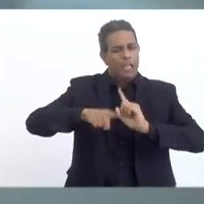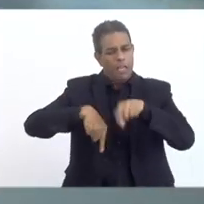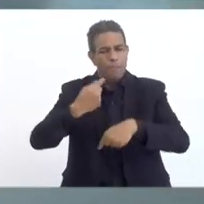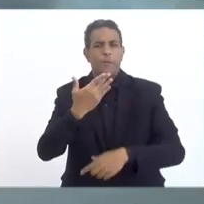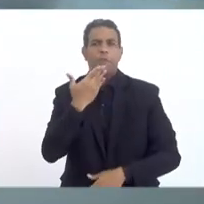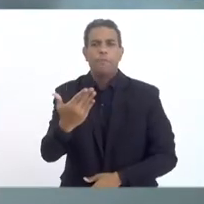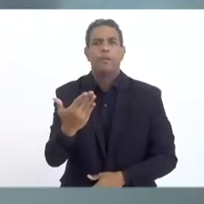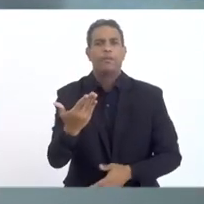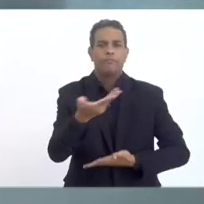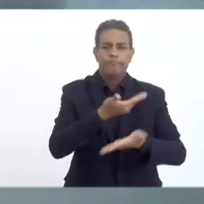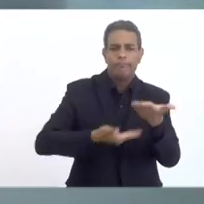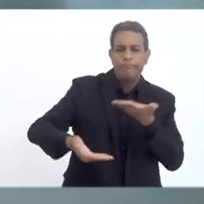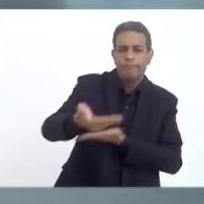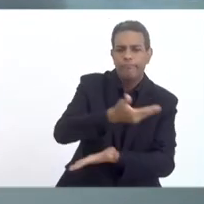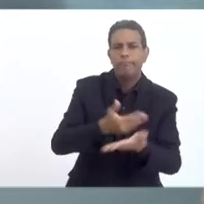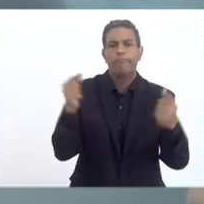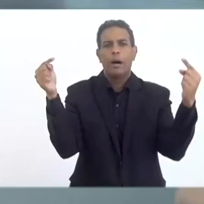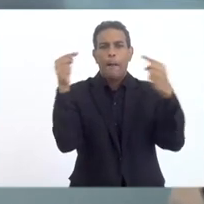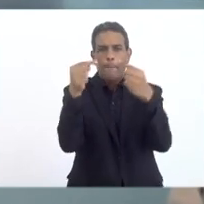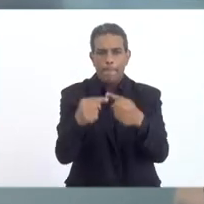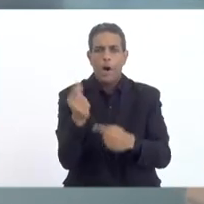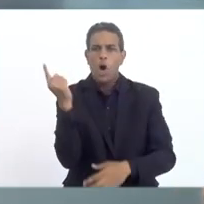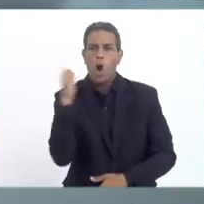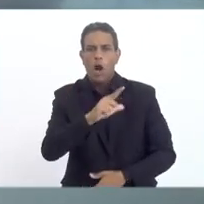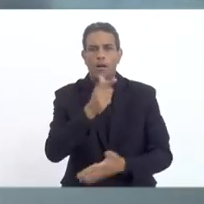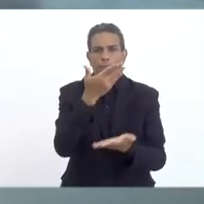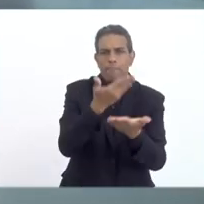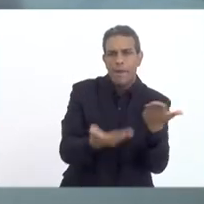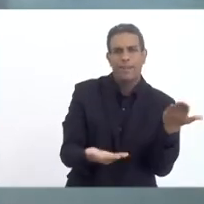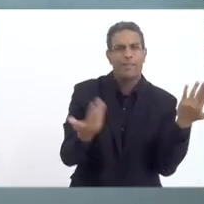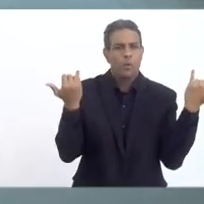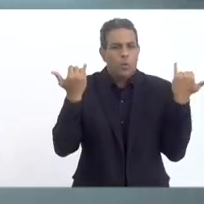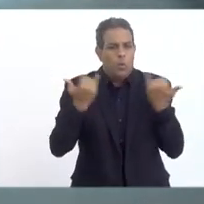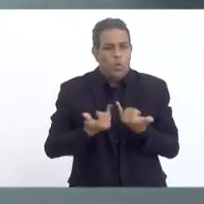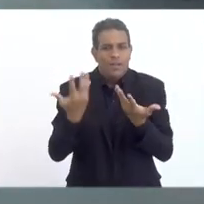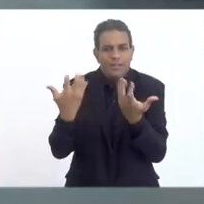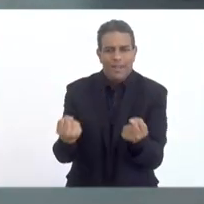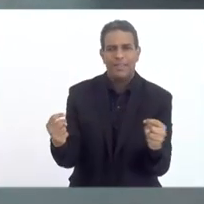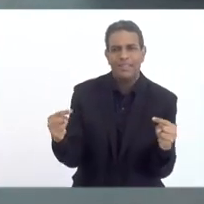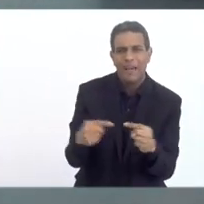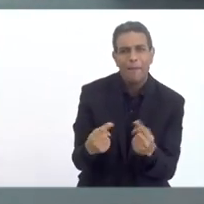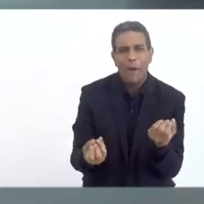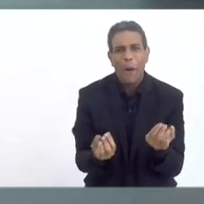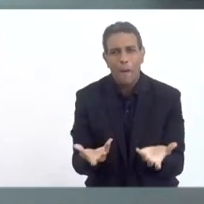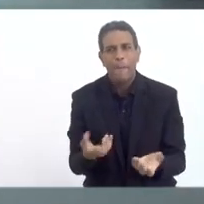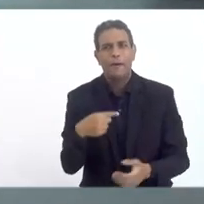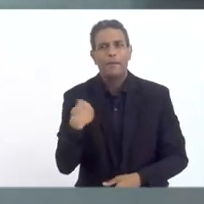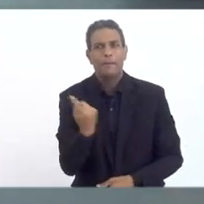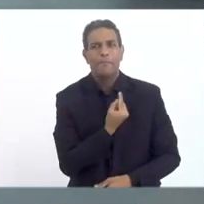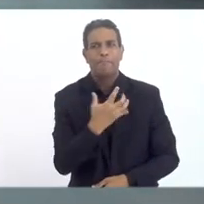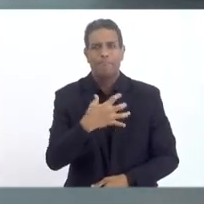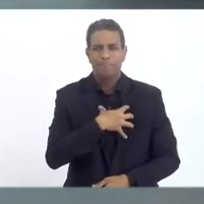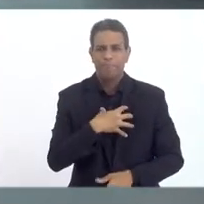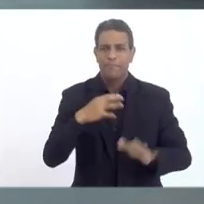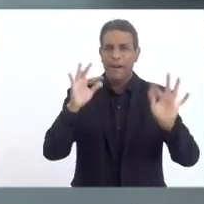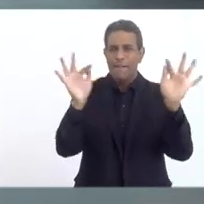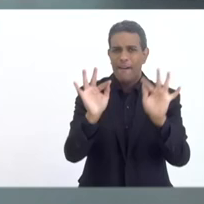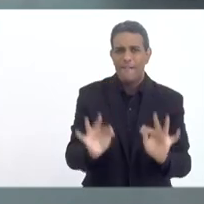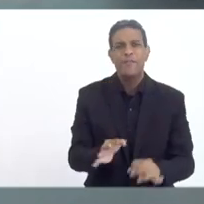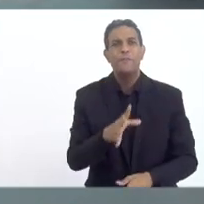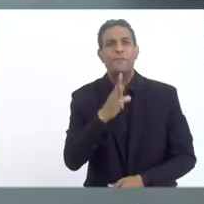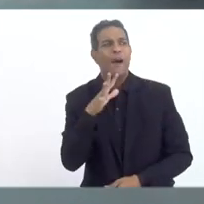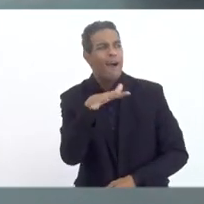se o senhor puder compartilhar essa receita aí de perder 12 quilos, eu estou aceitando, viu? Mas ficamos muito satisfeitos em